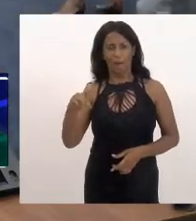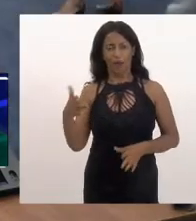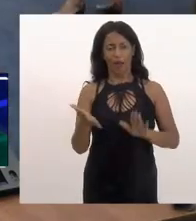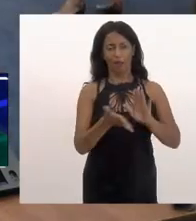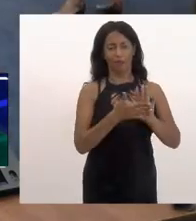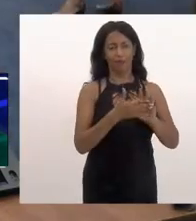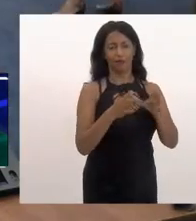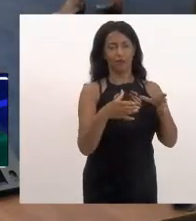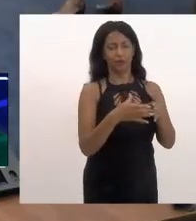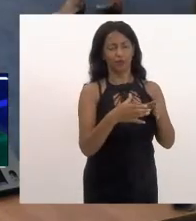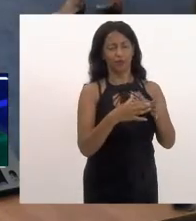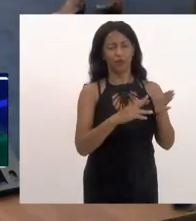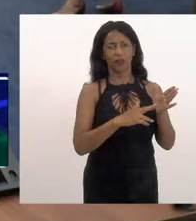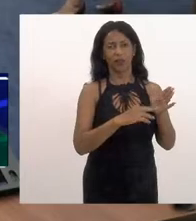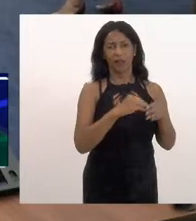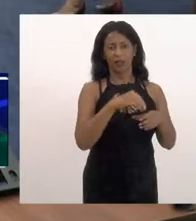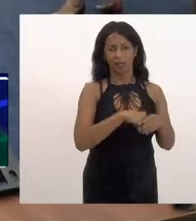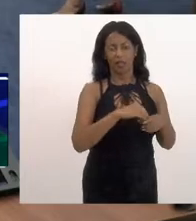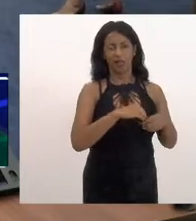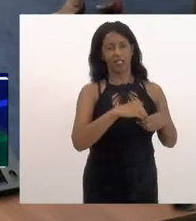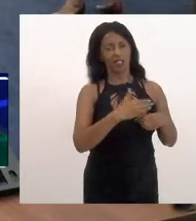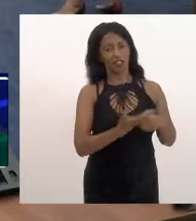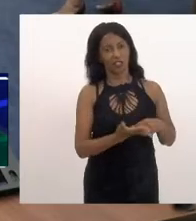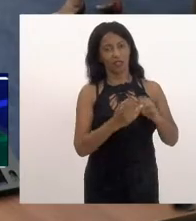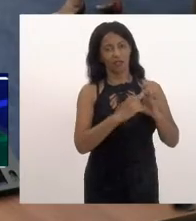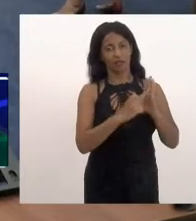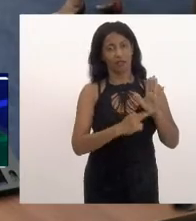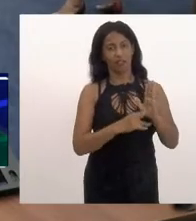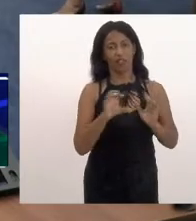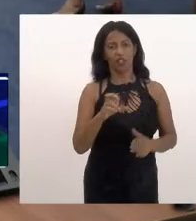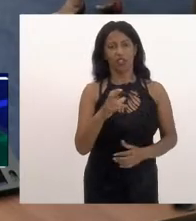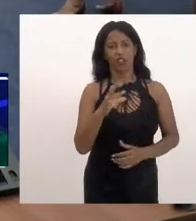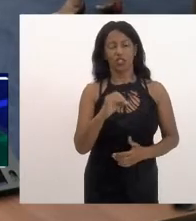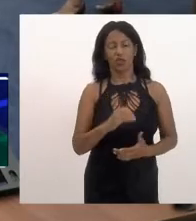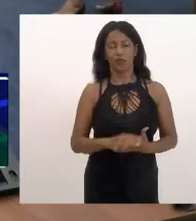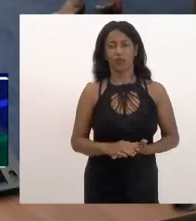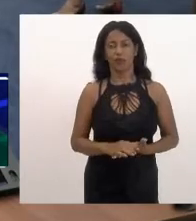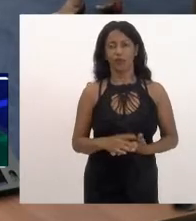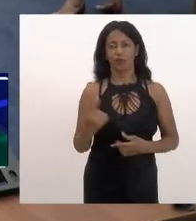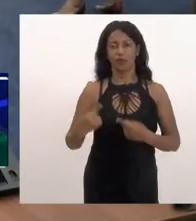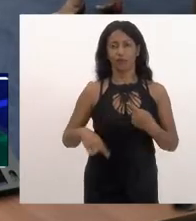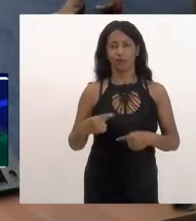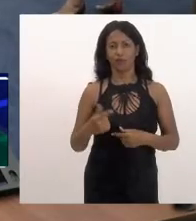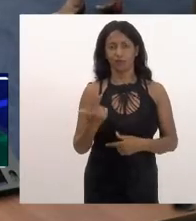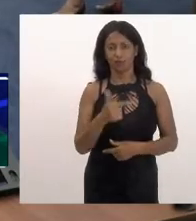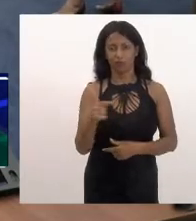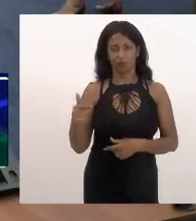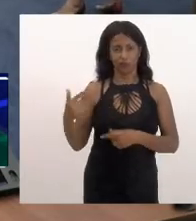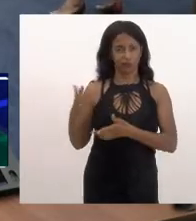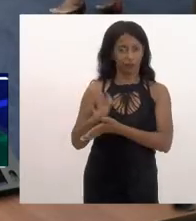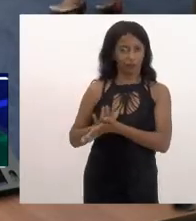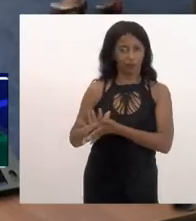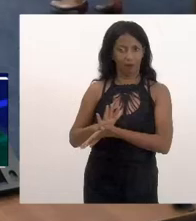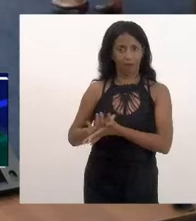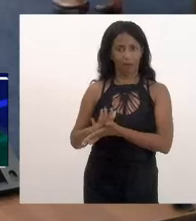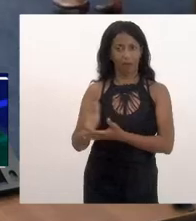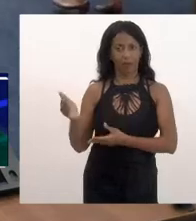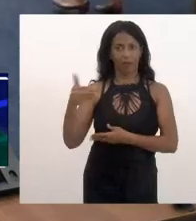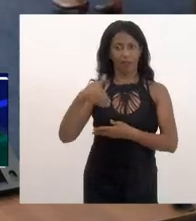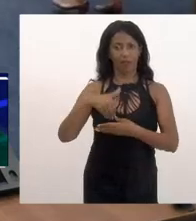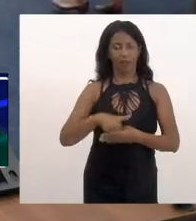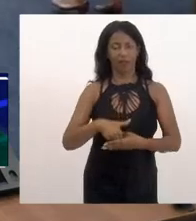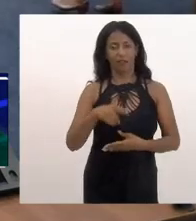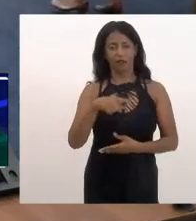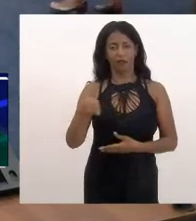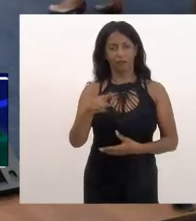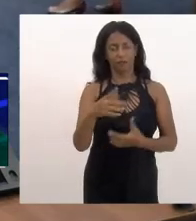Parecer da Comissão de Normas Internas e Proporções Externas, favorável, relator deputado Chico Machado. Em discussão, não havendo quem queira discutir, encerra a discussão, em votação.